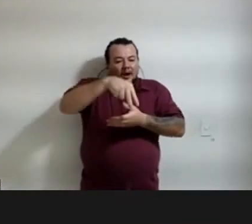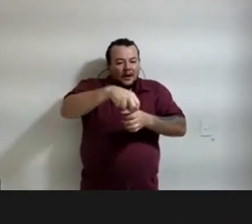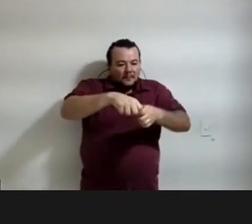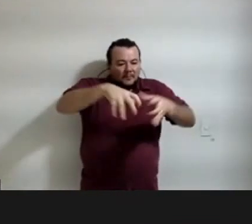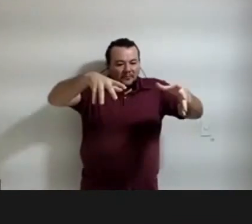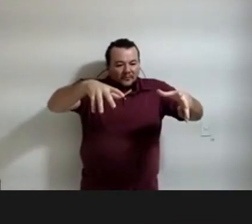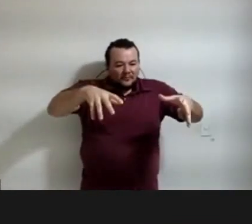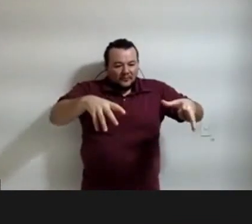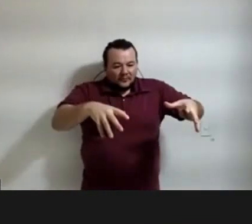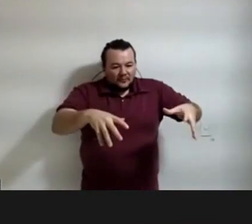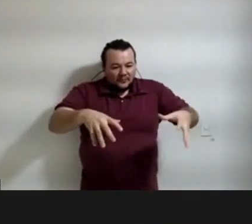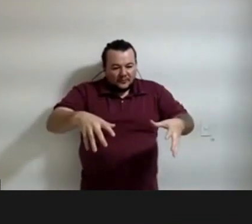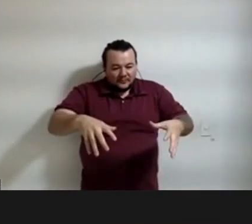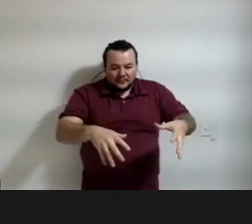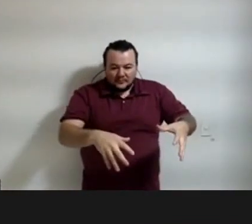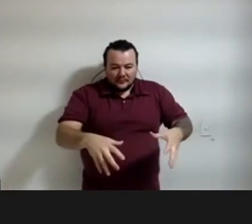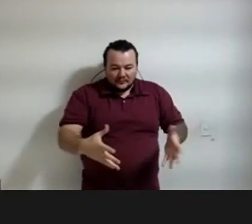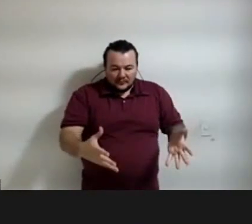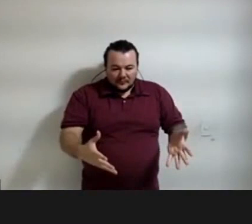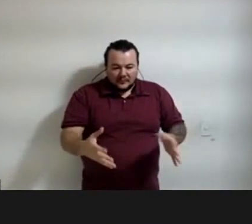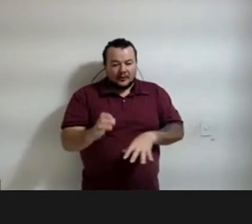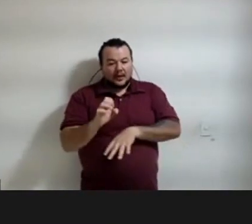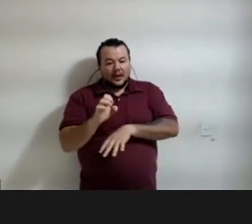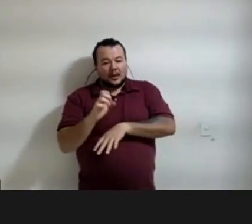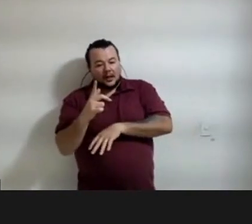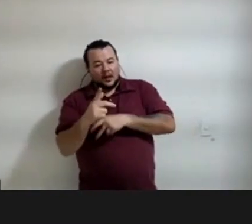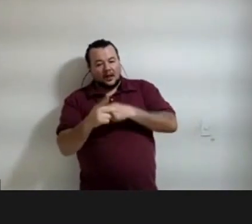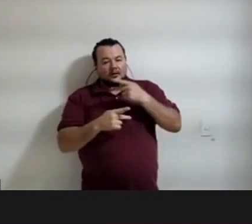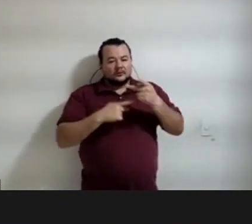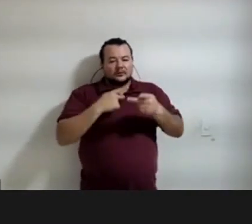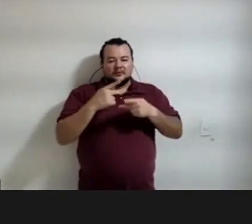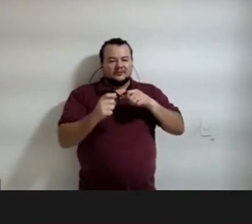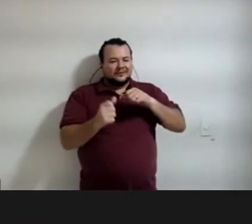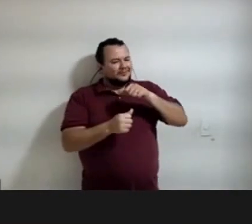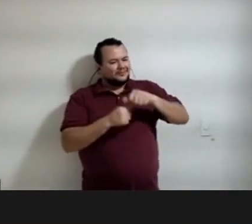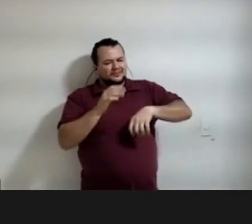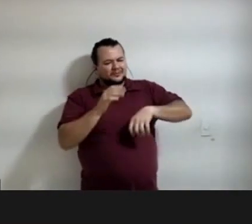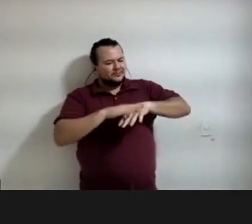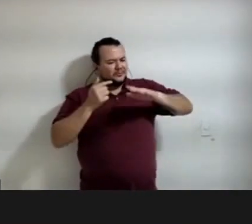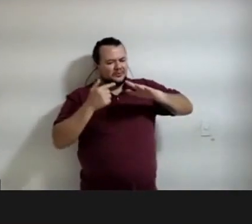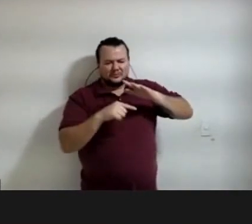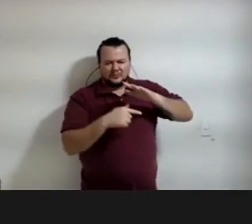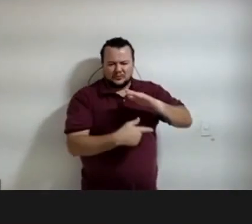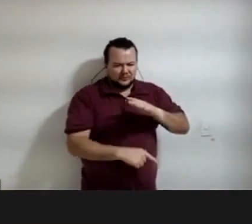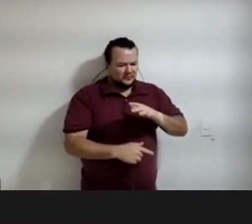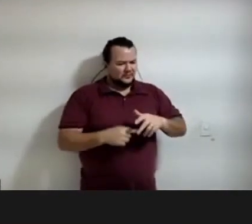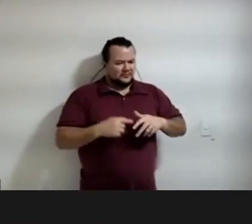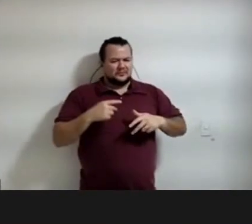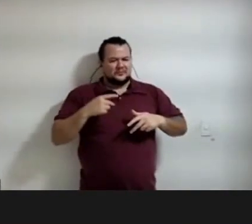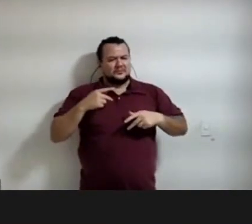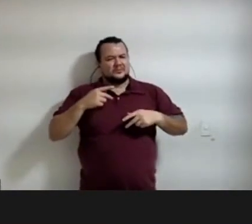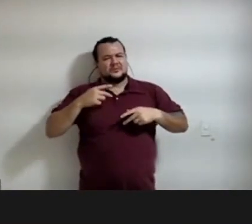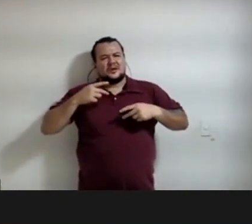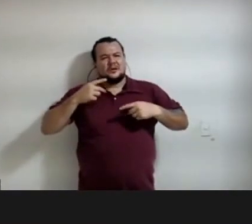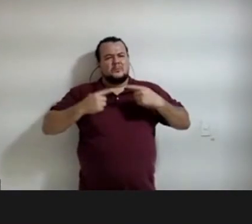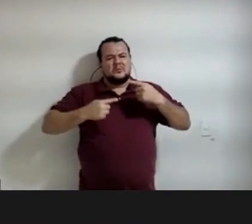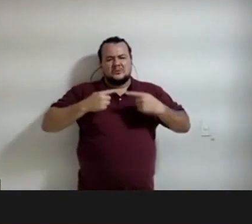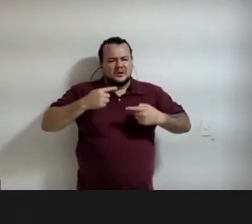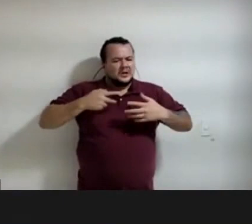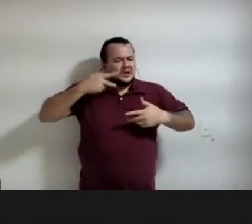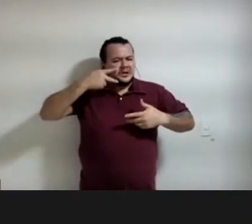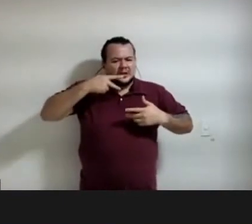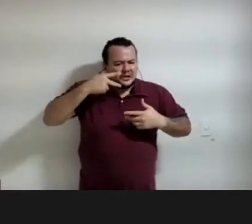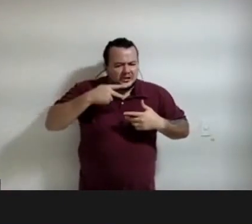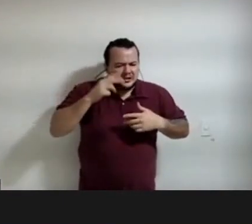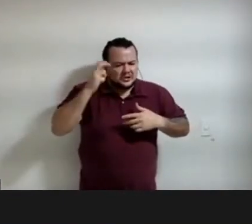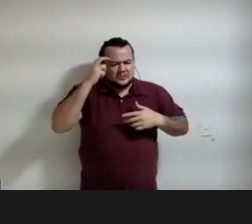É claro que o Krenak se referia a mudanças muito mais profundas que perpassam mutações políticas, culturais, do imaginário, e enfim,